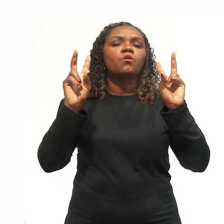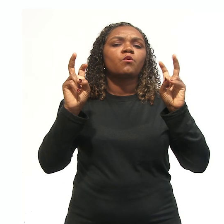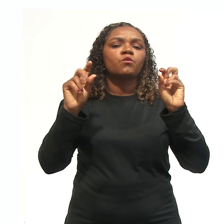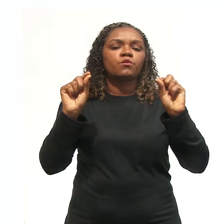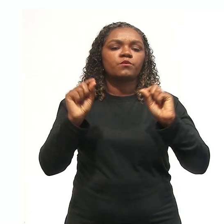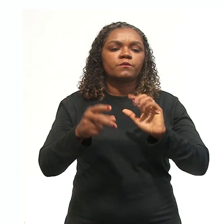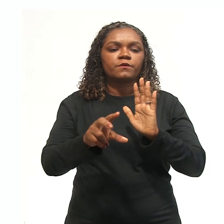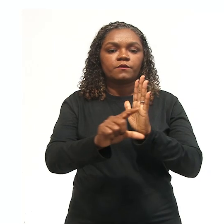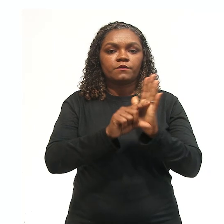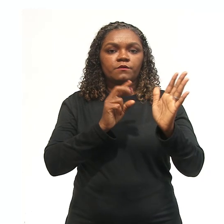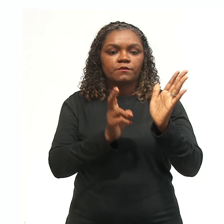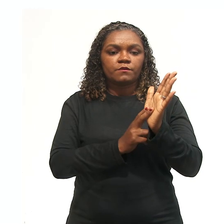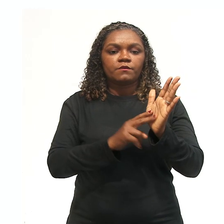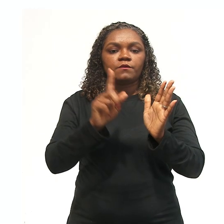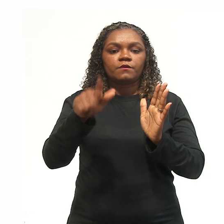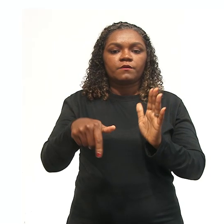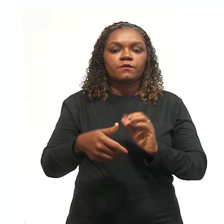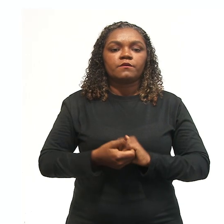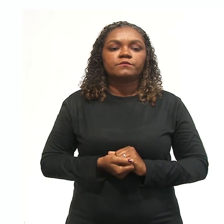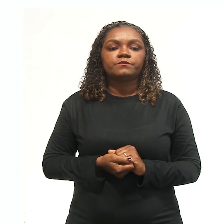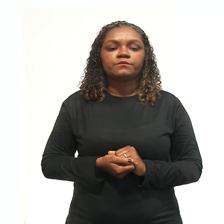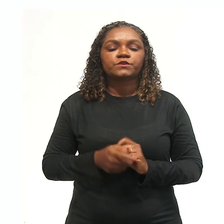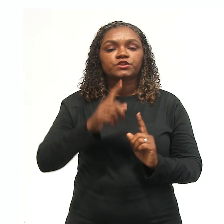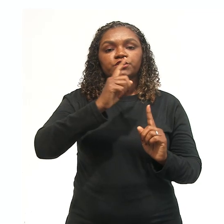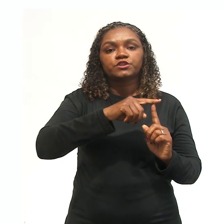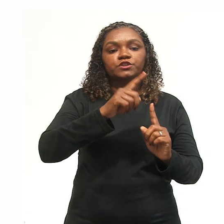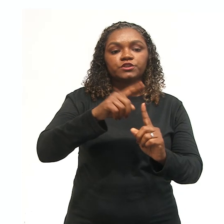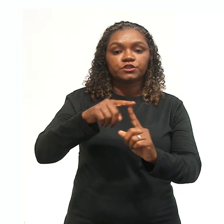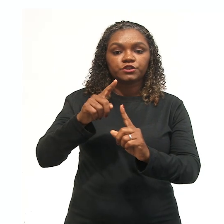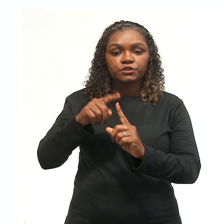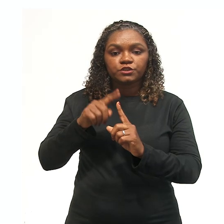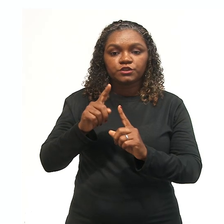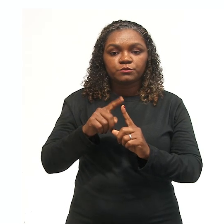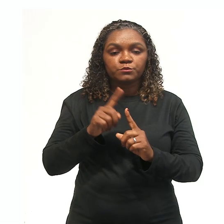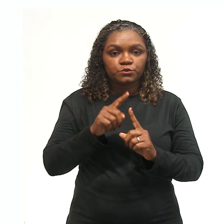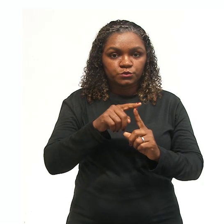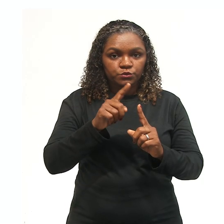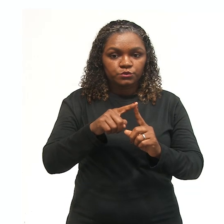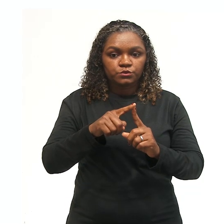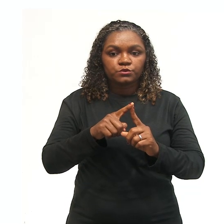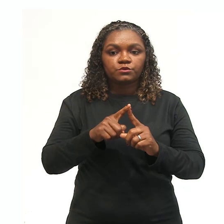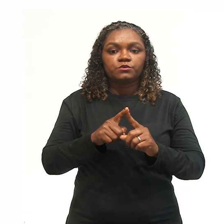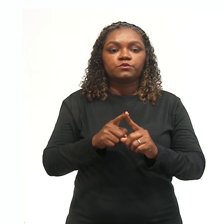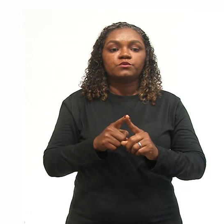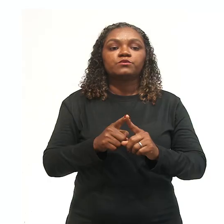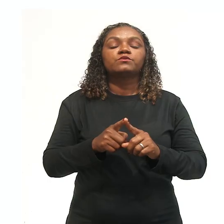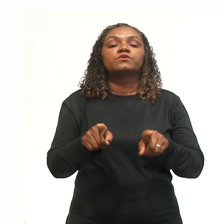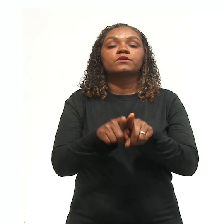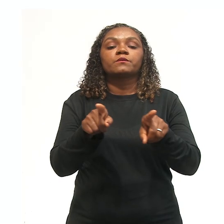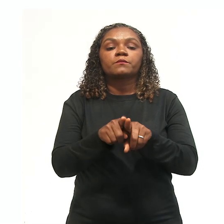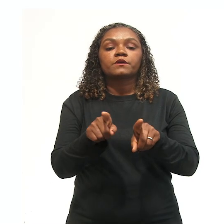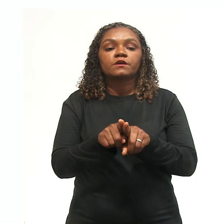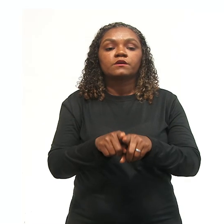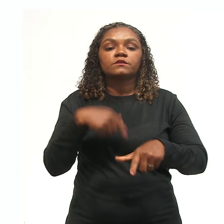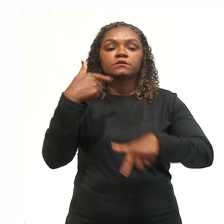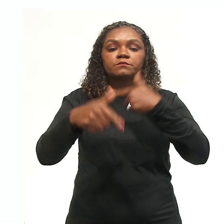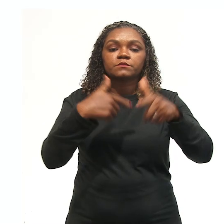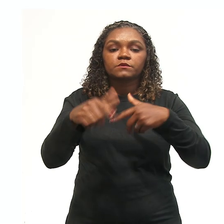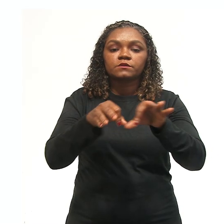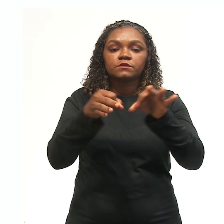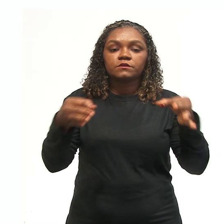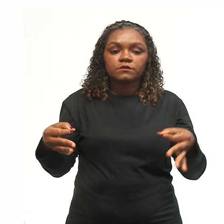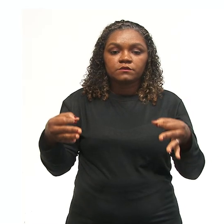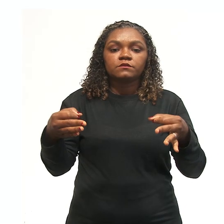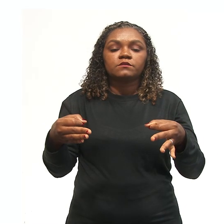primeiro, das formas de condução do pregão, bens e serviços comuns, portanto, com o domínio de